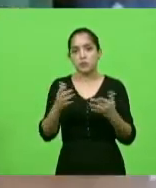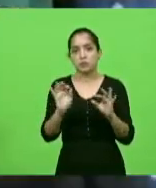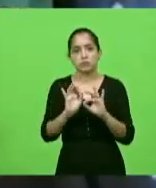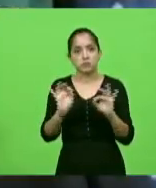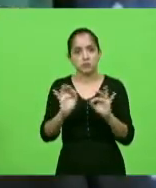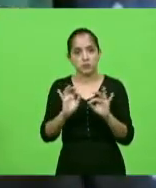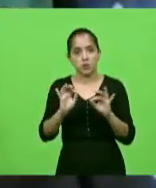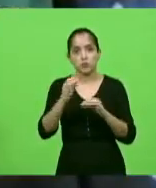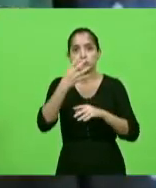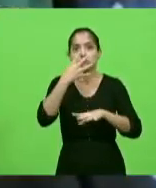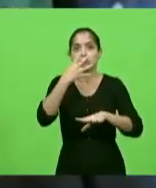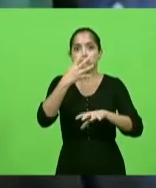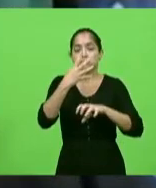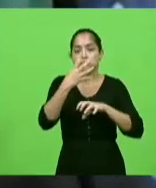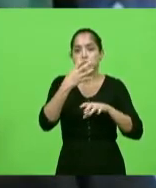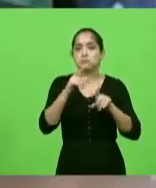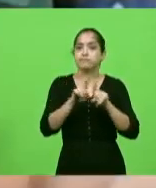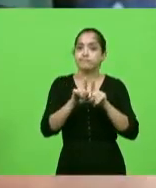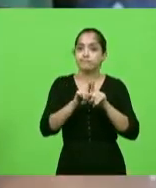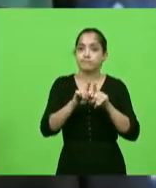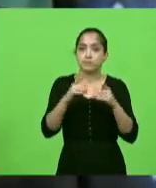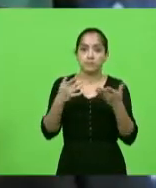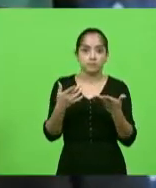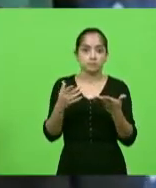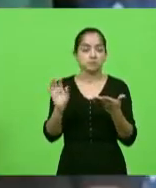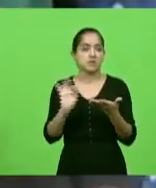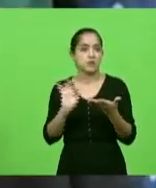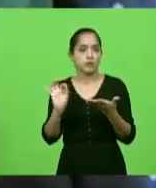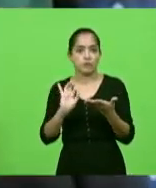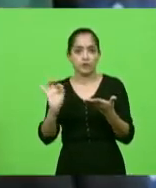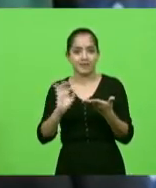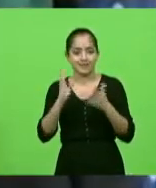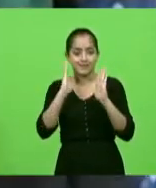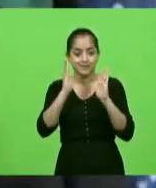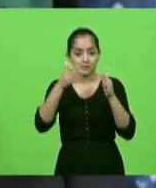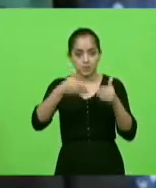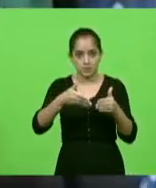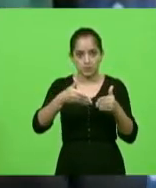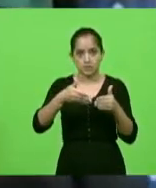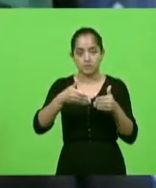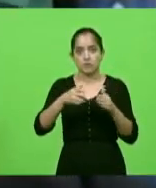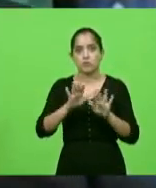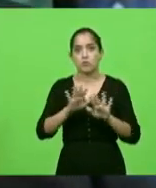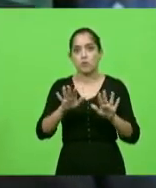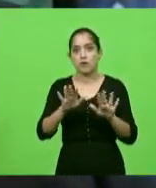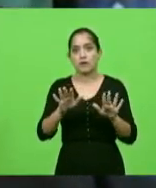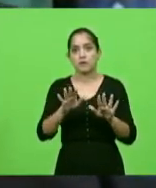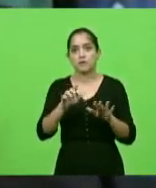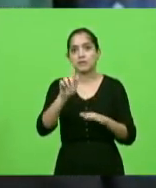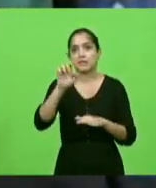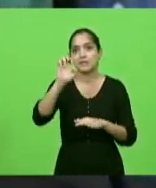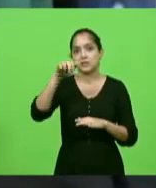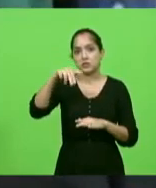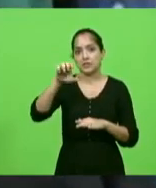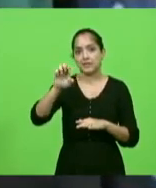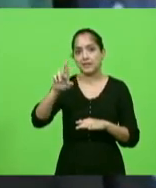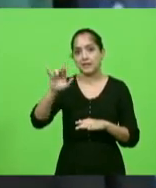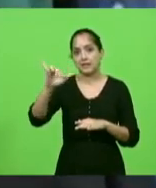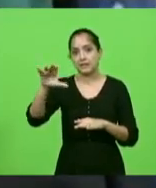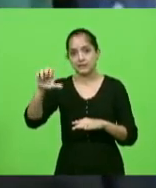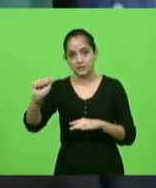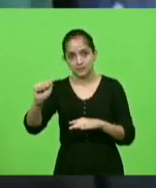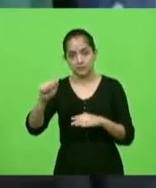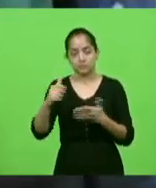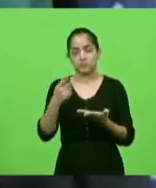procedimento dos resfriadores em específico não foi nada em específico era de maneira genérica festa da FIFA